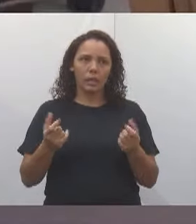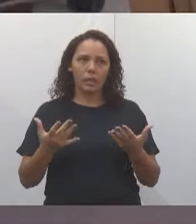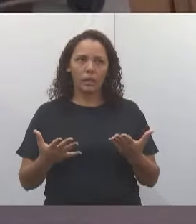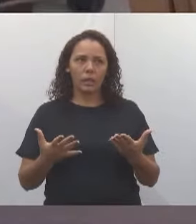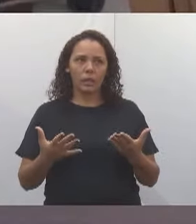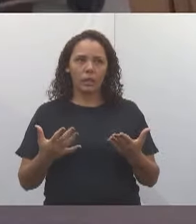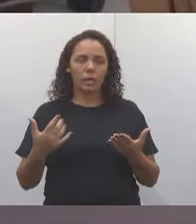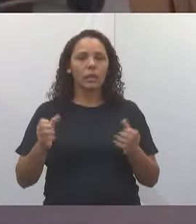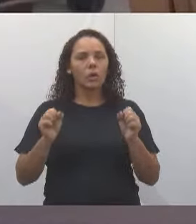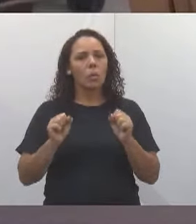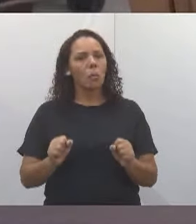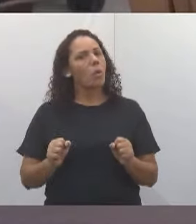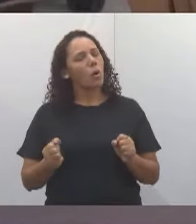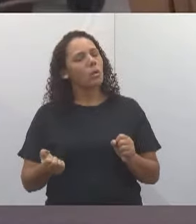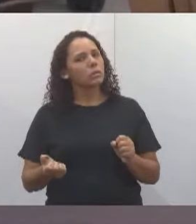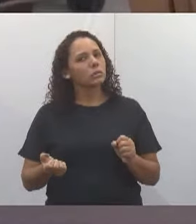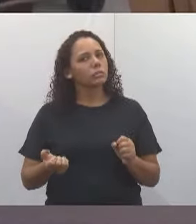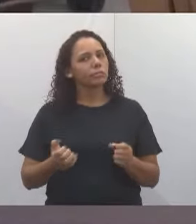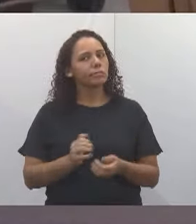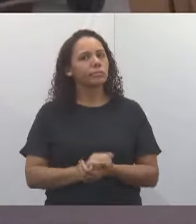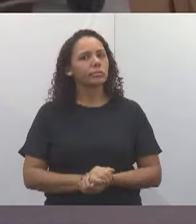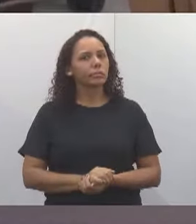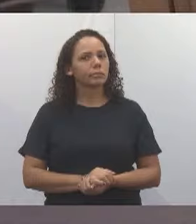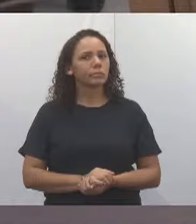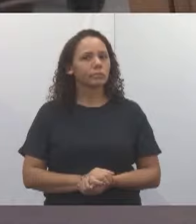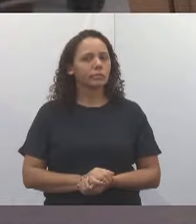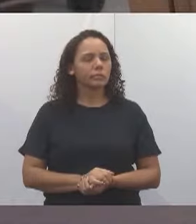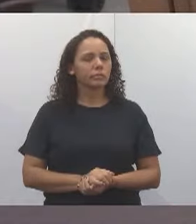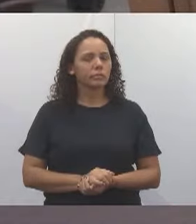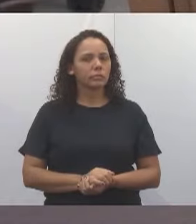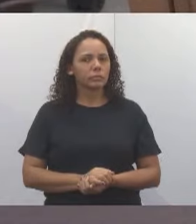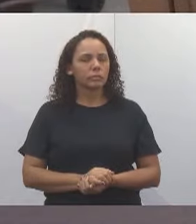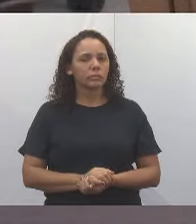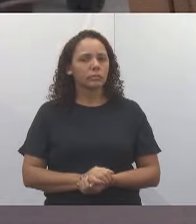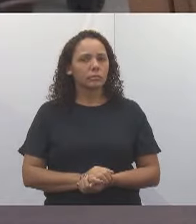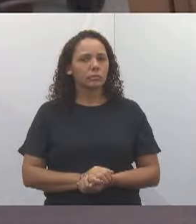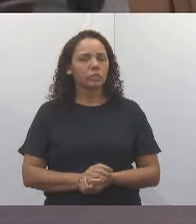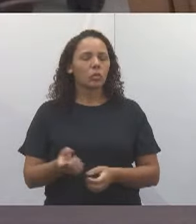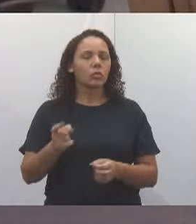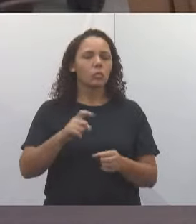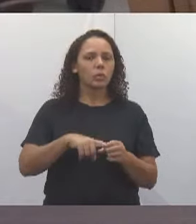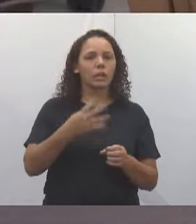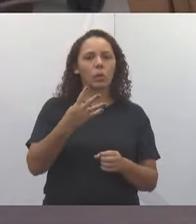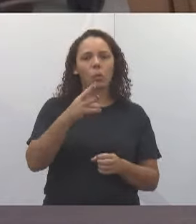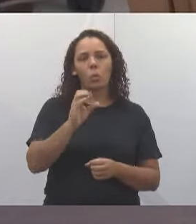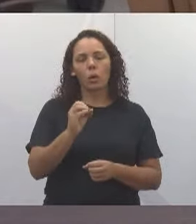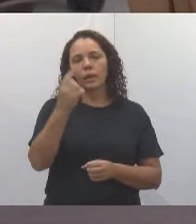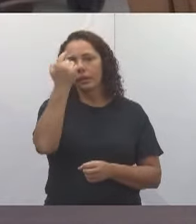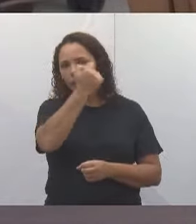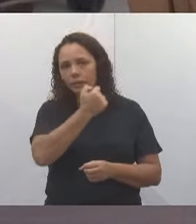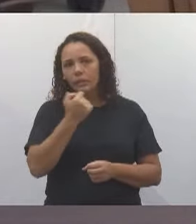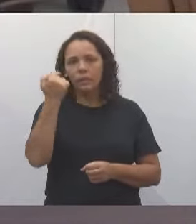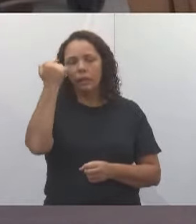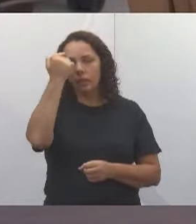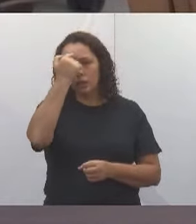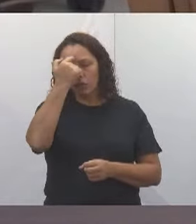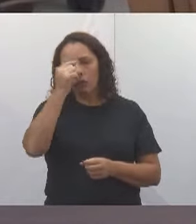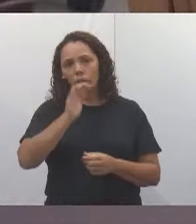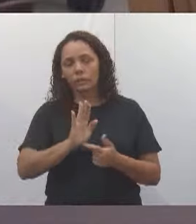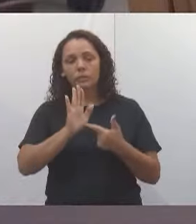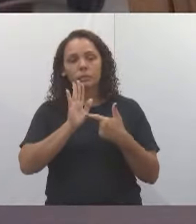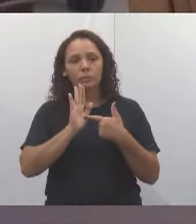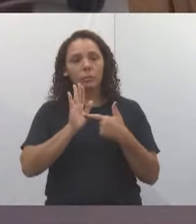ou voltar alguns que têm disponibilidade de estar 40 horas, para que ele possa fazer esse atendimento pelo aumento da